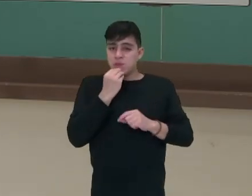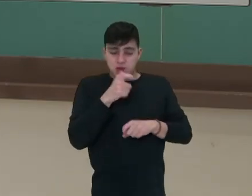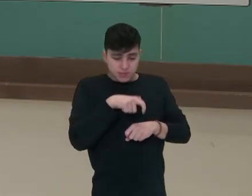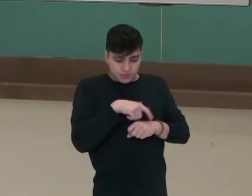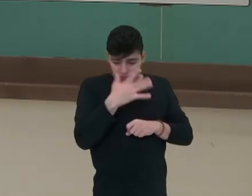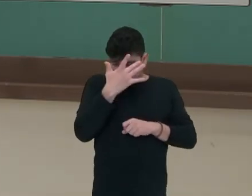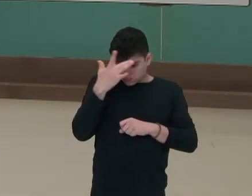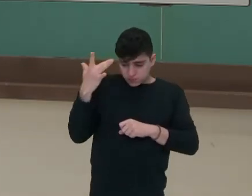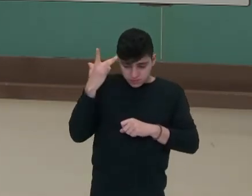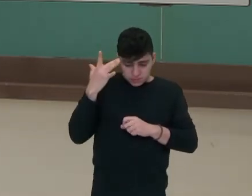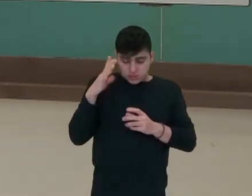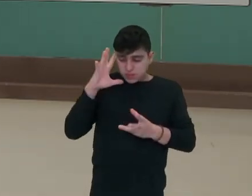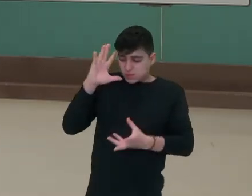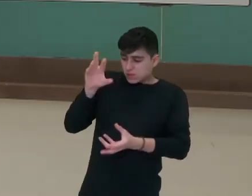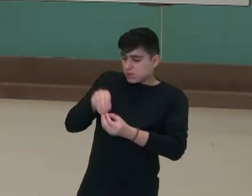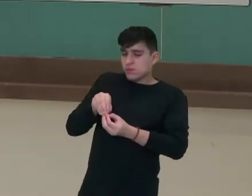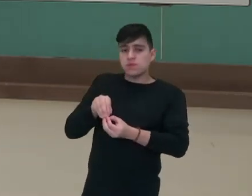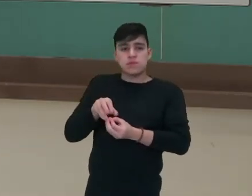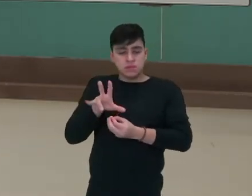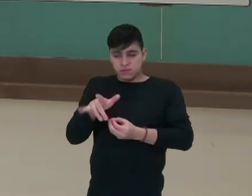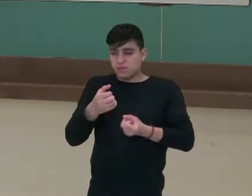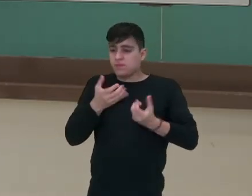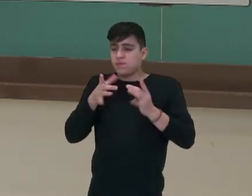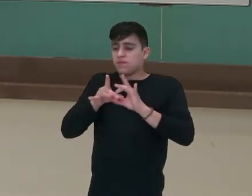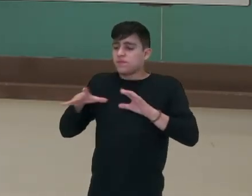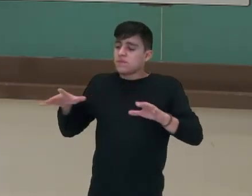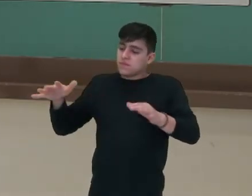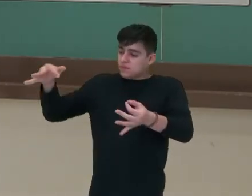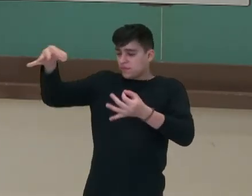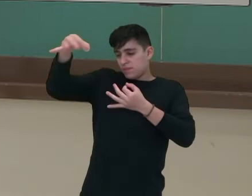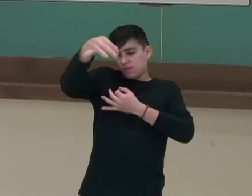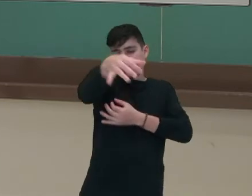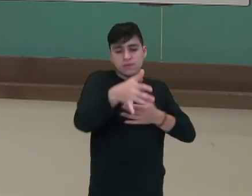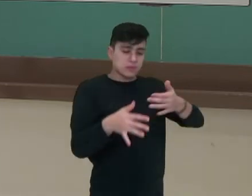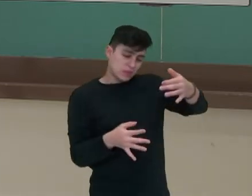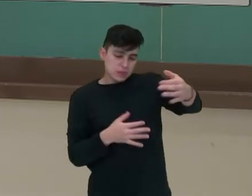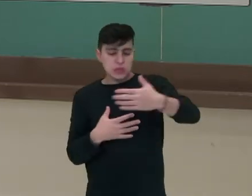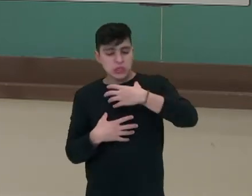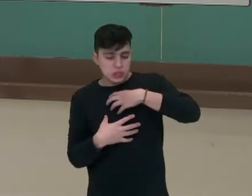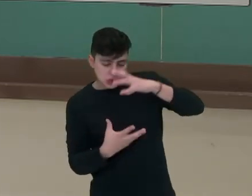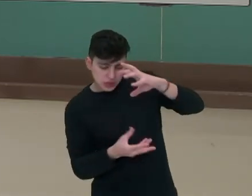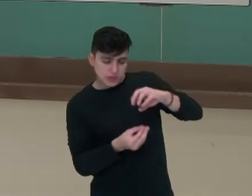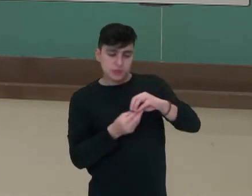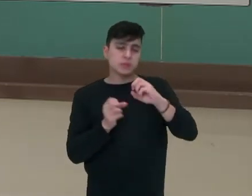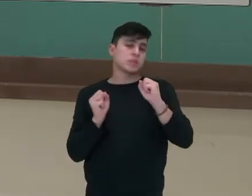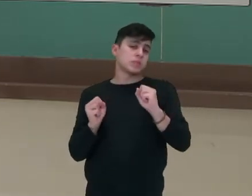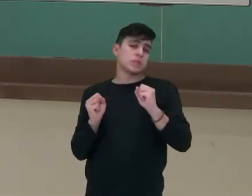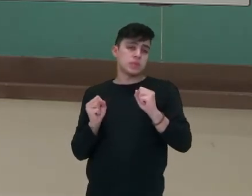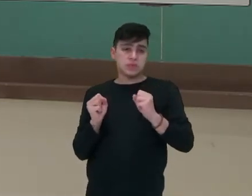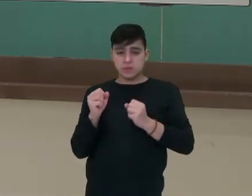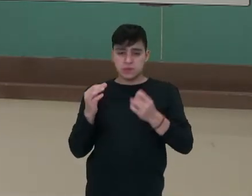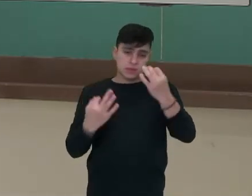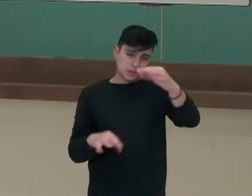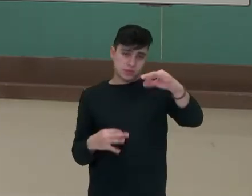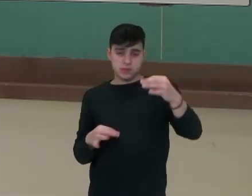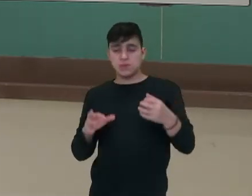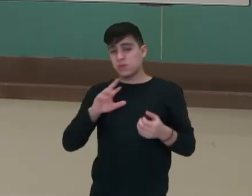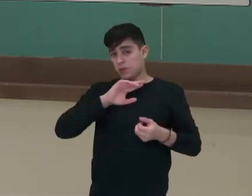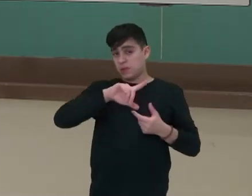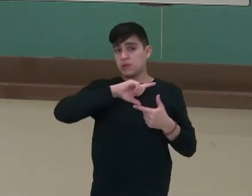do artista interpretar, ele também vai ter essa liberdade maior, né? É, pode ter numa partitura